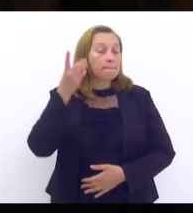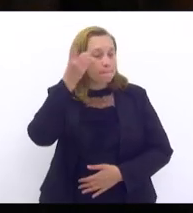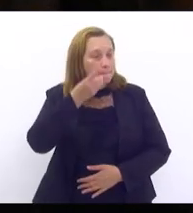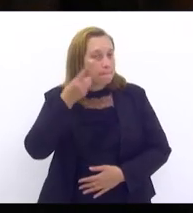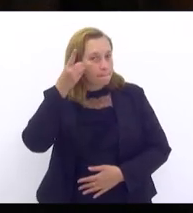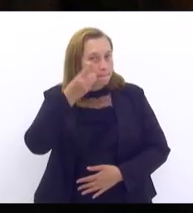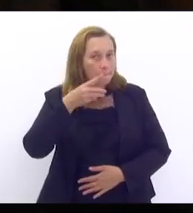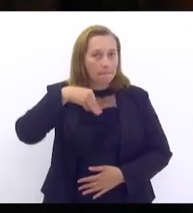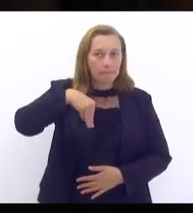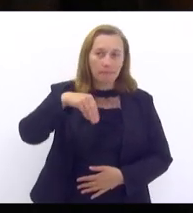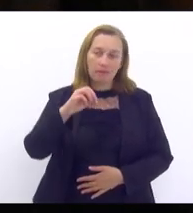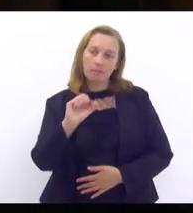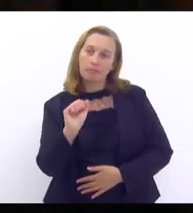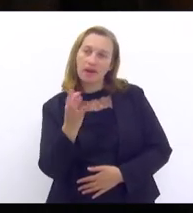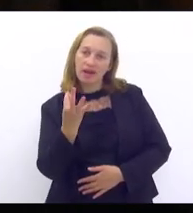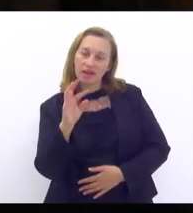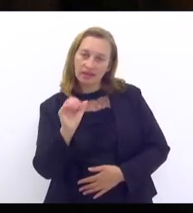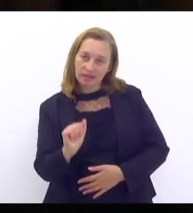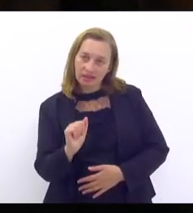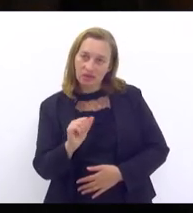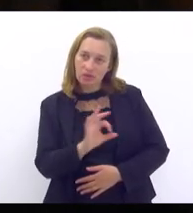deputada Marta Rocha,